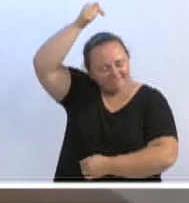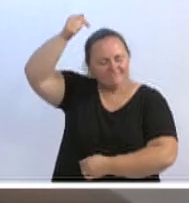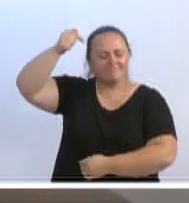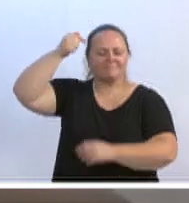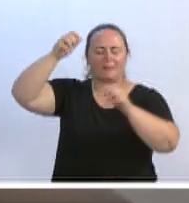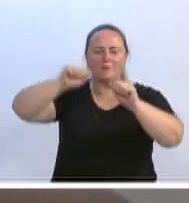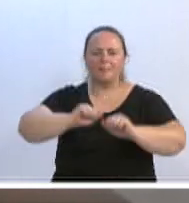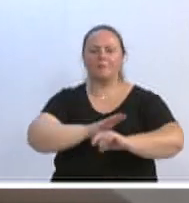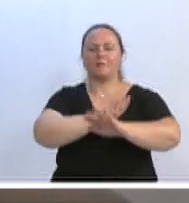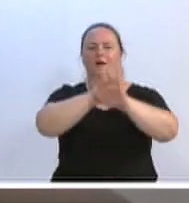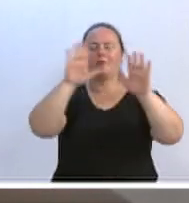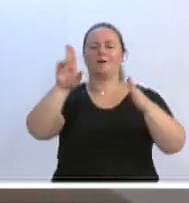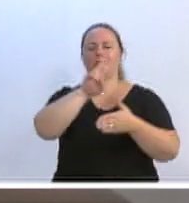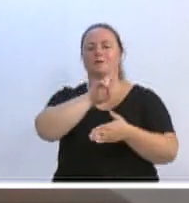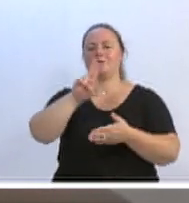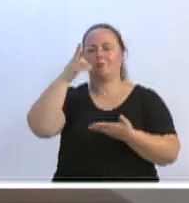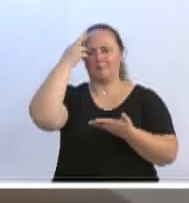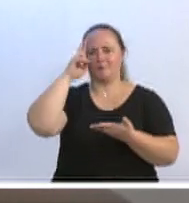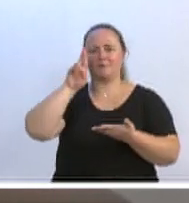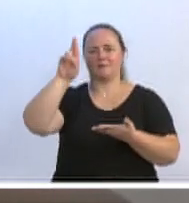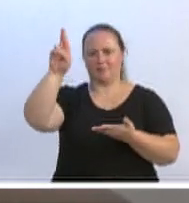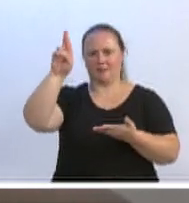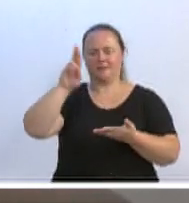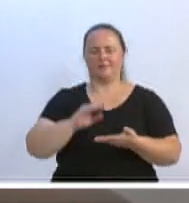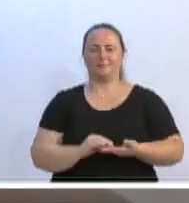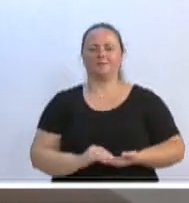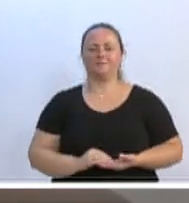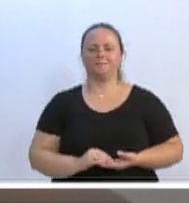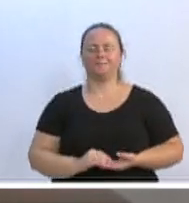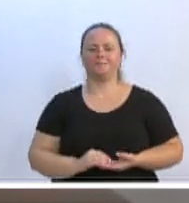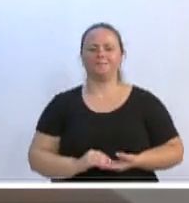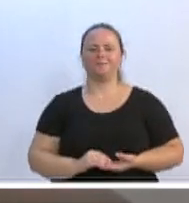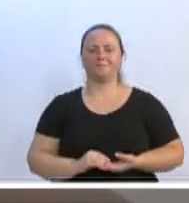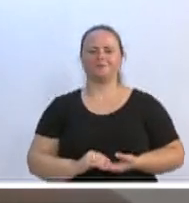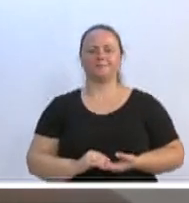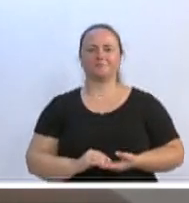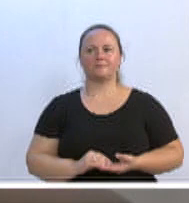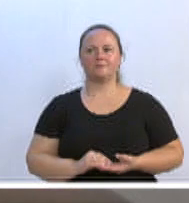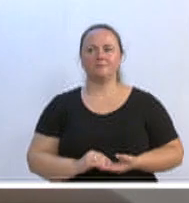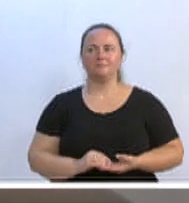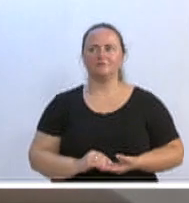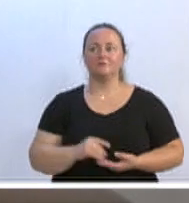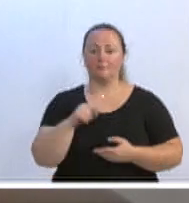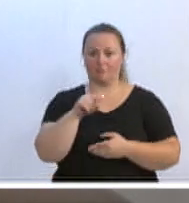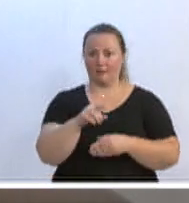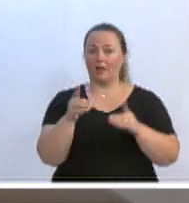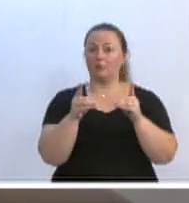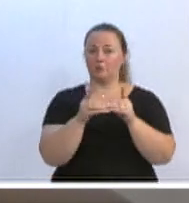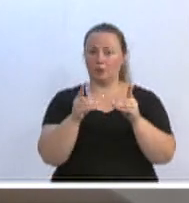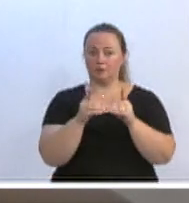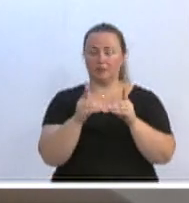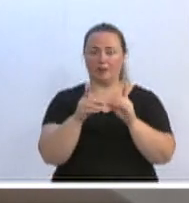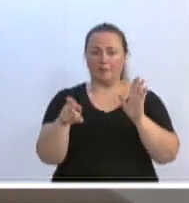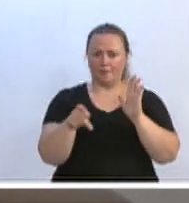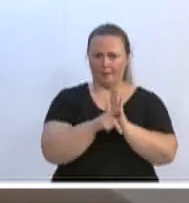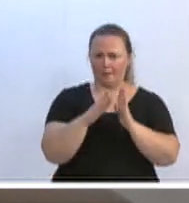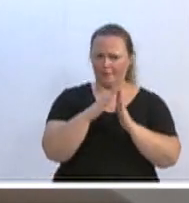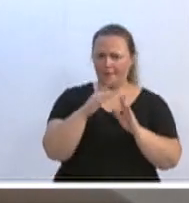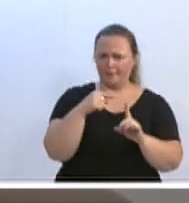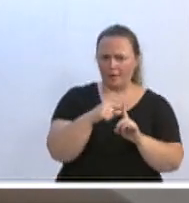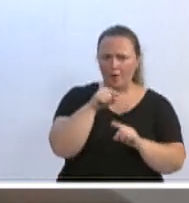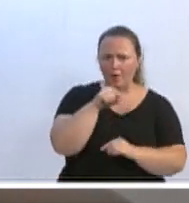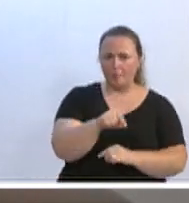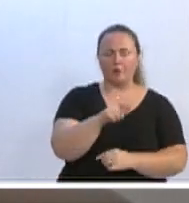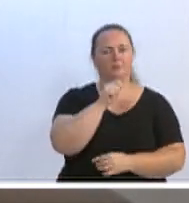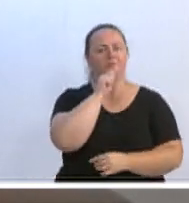a glória do nome do Senhor. Uma das doutrinas maravilhosas, essa doutrina não é da Igreja Cristã Maranata, diga-se de passagem. É uma doutrina